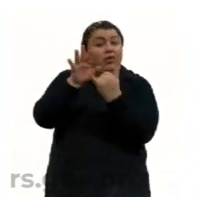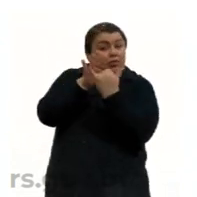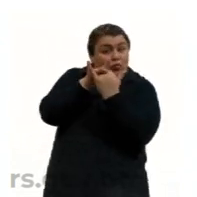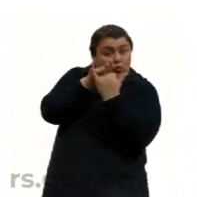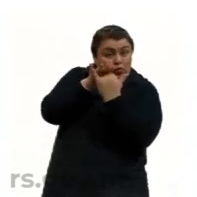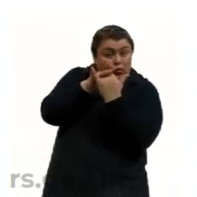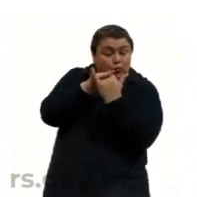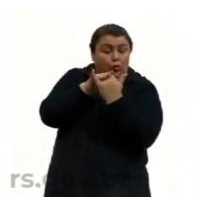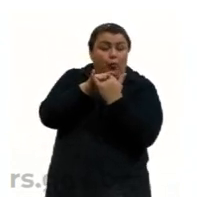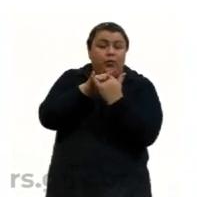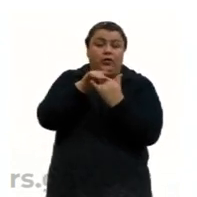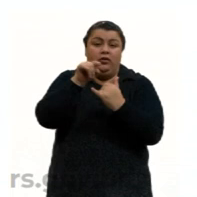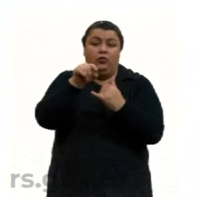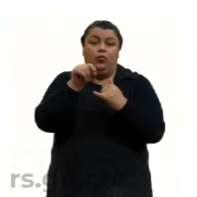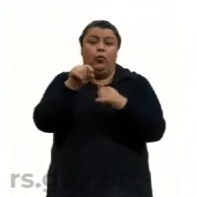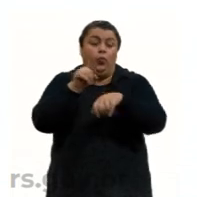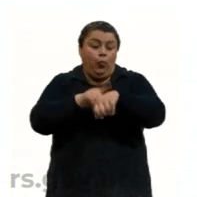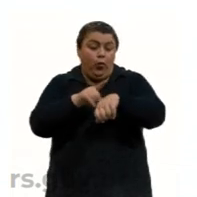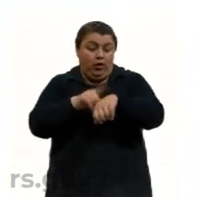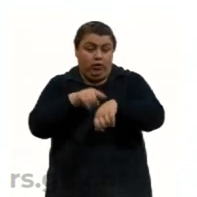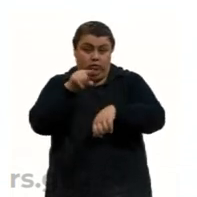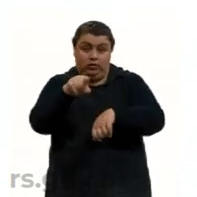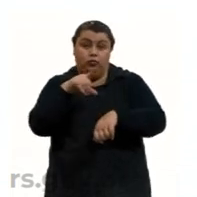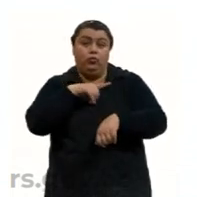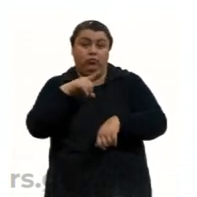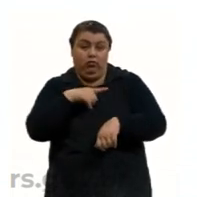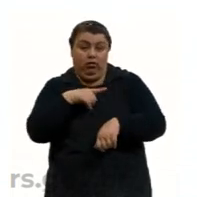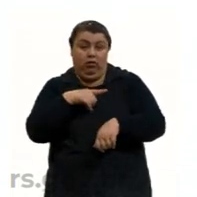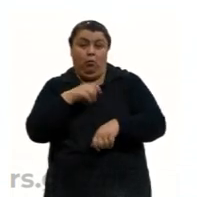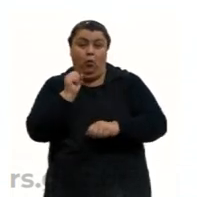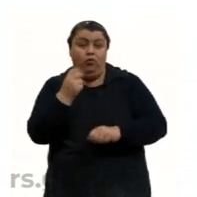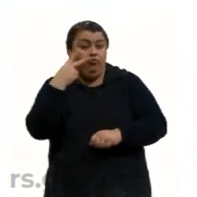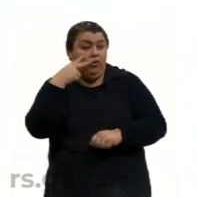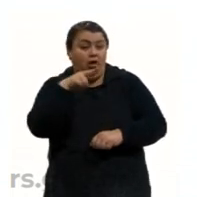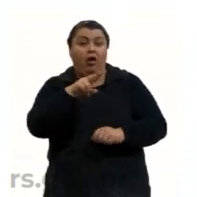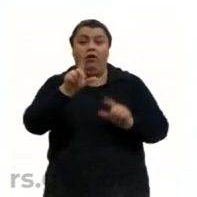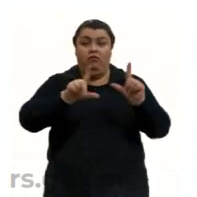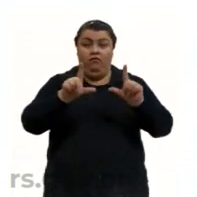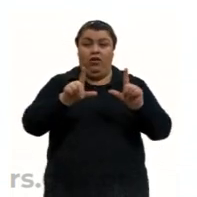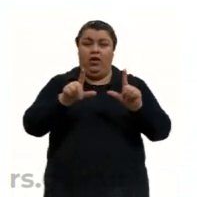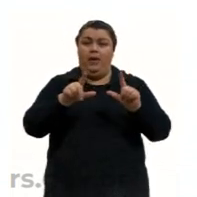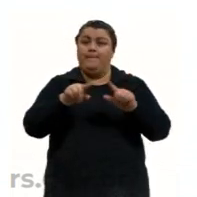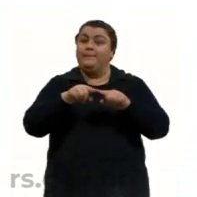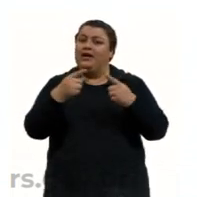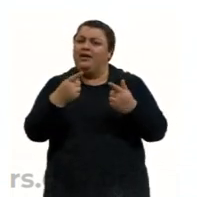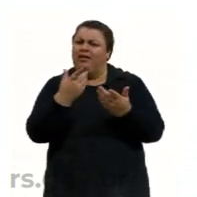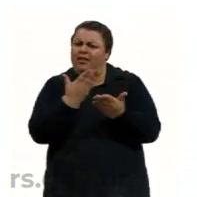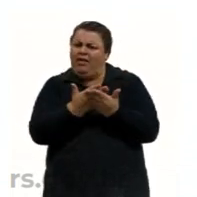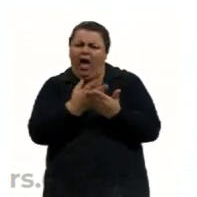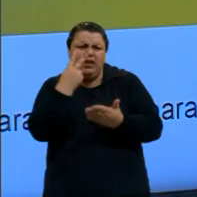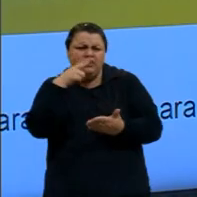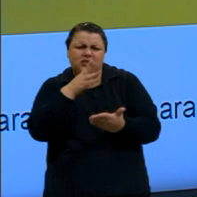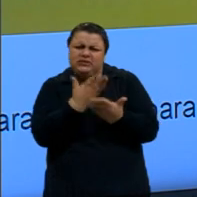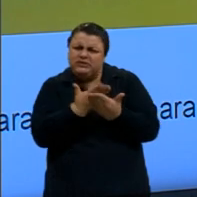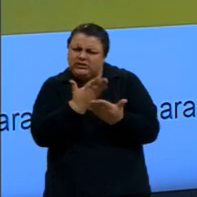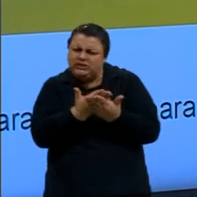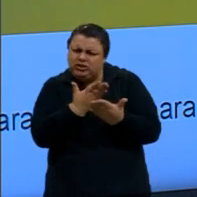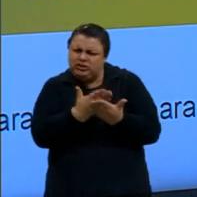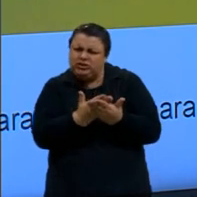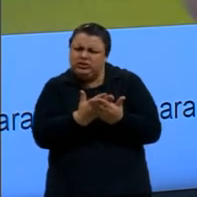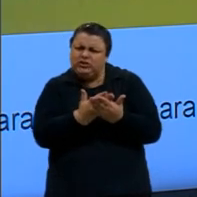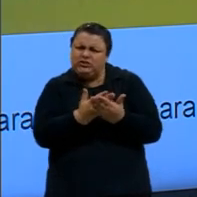para você no momento que você tiver no seu tempo e lá assistir mais assista vai lá buscar informação